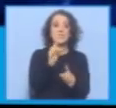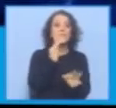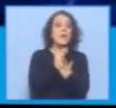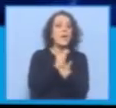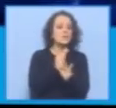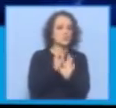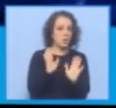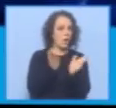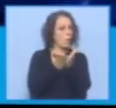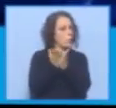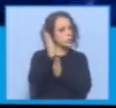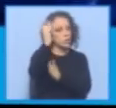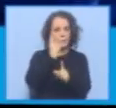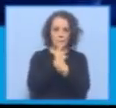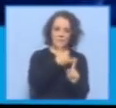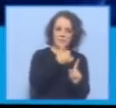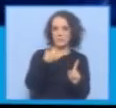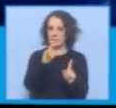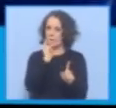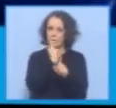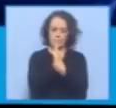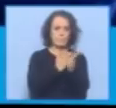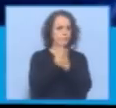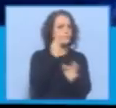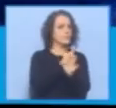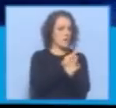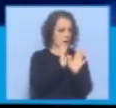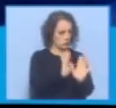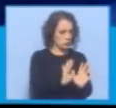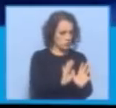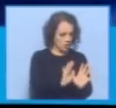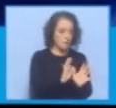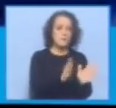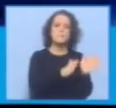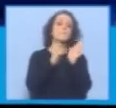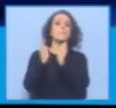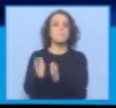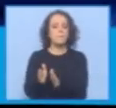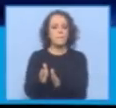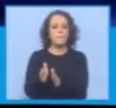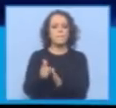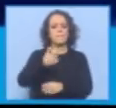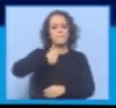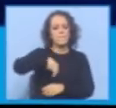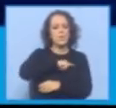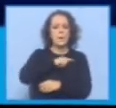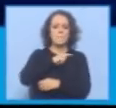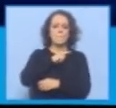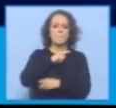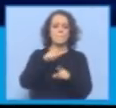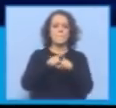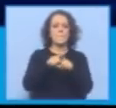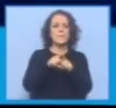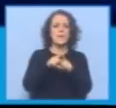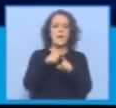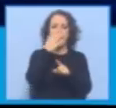festas e continuam ainda os 2 dias. Portanto, aquilo vivíamos muito bem. Se vivia menos,